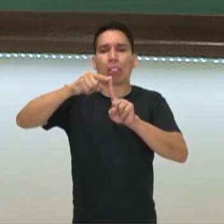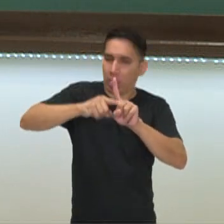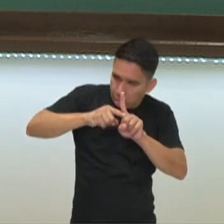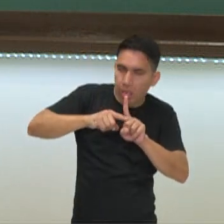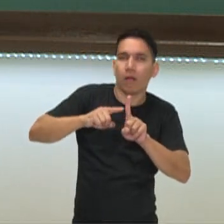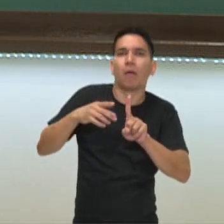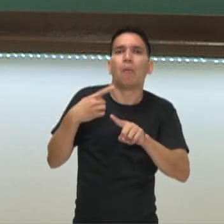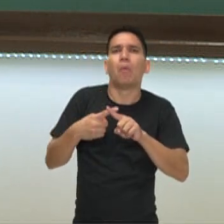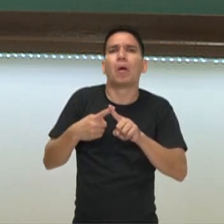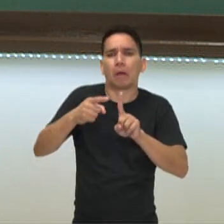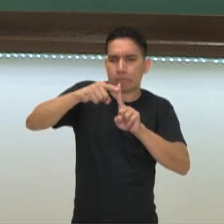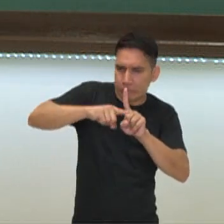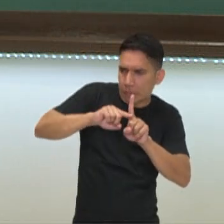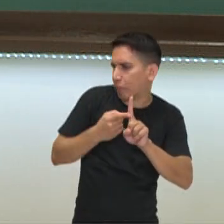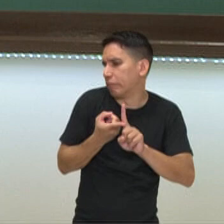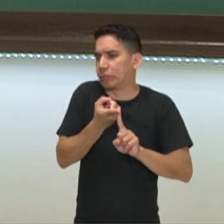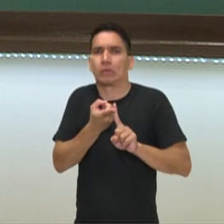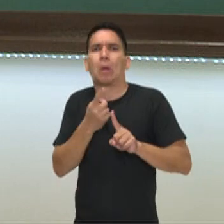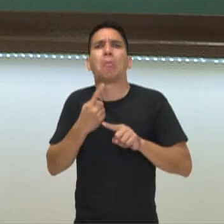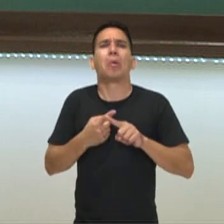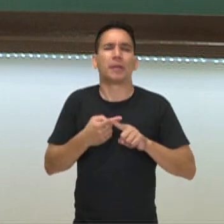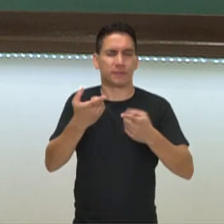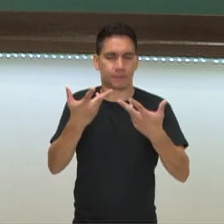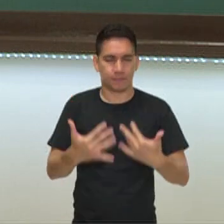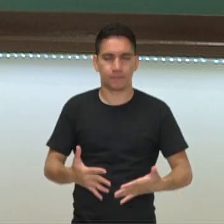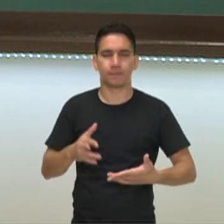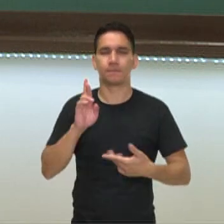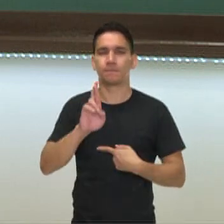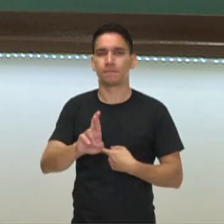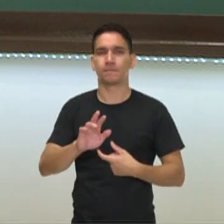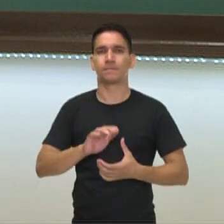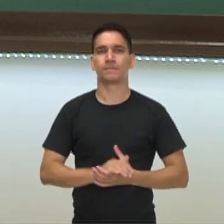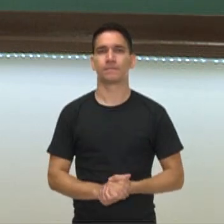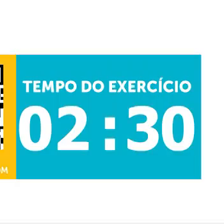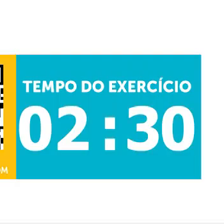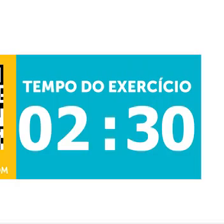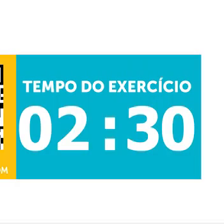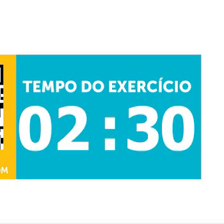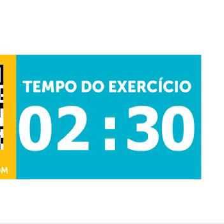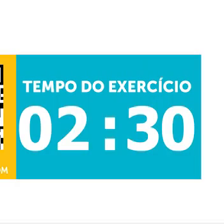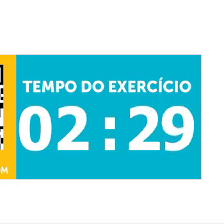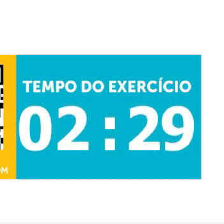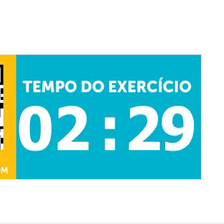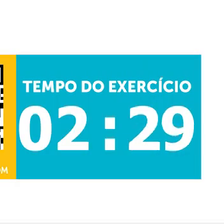frio, muito calor. Vamos ver aí. Agora é sua vez de participar.